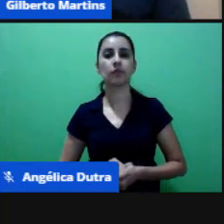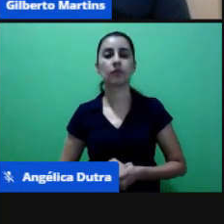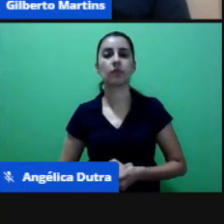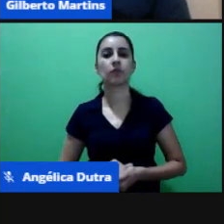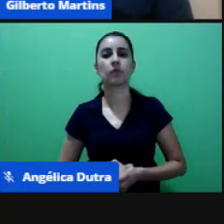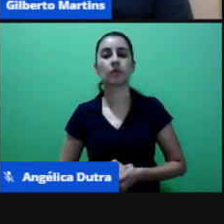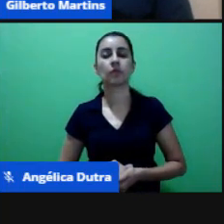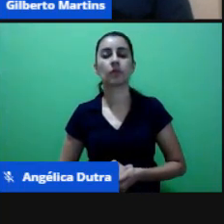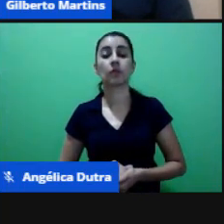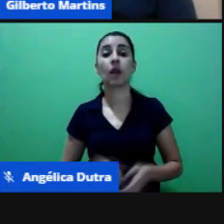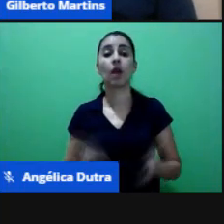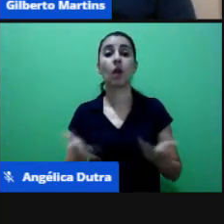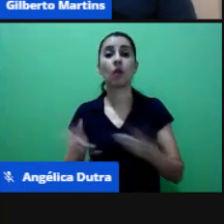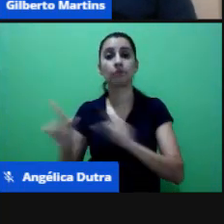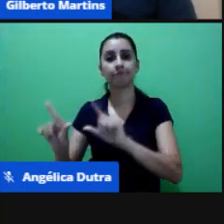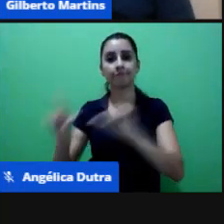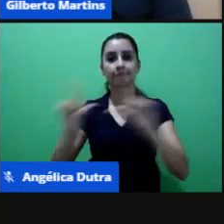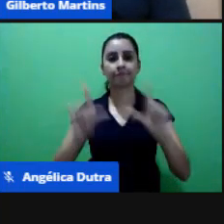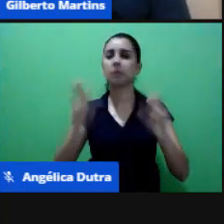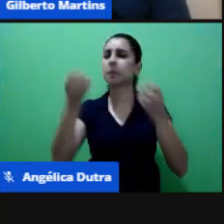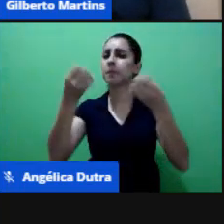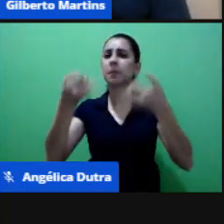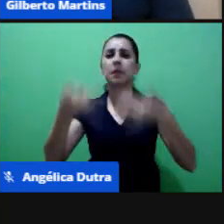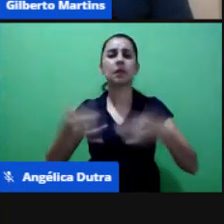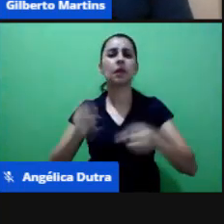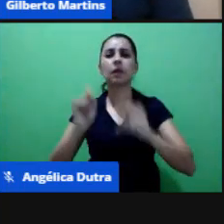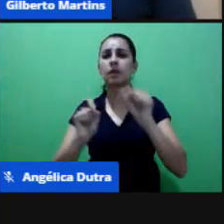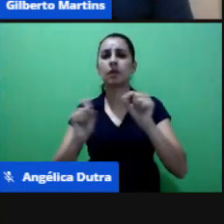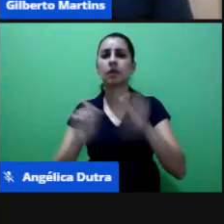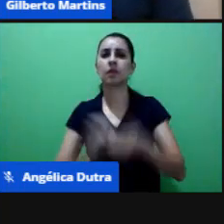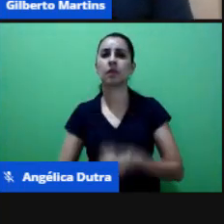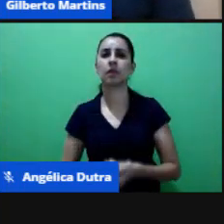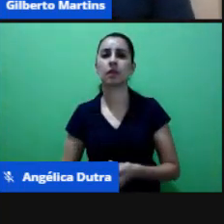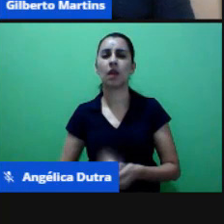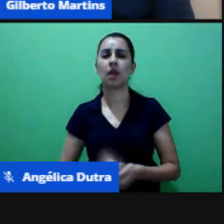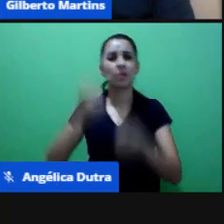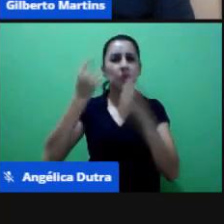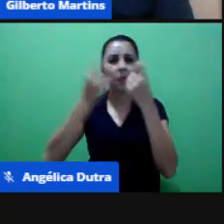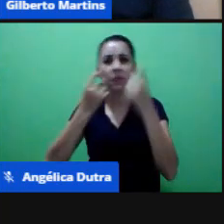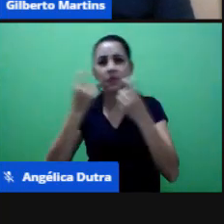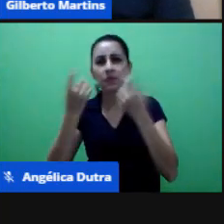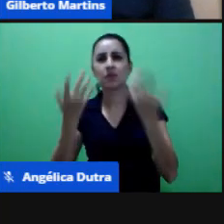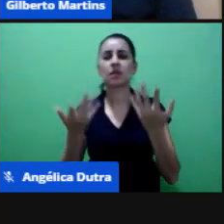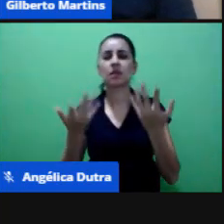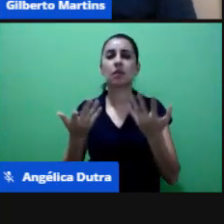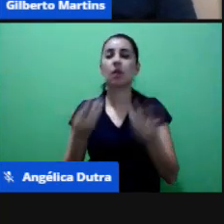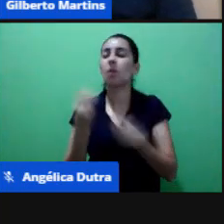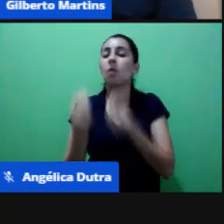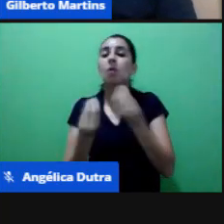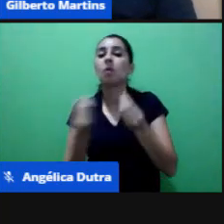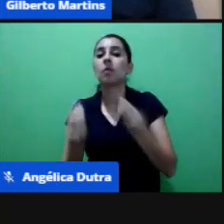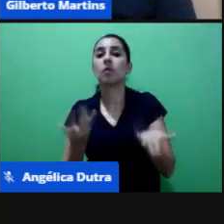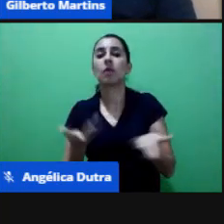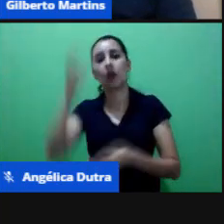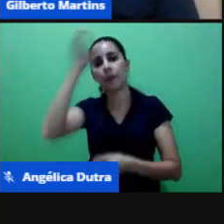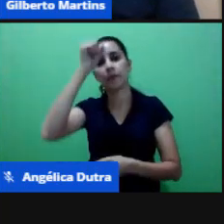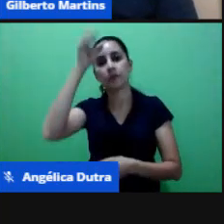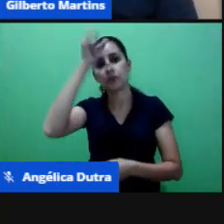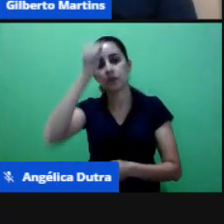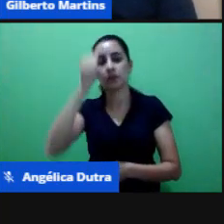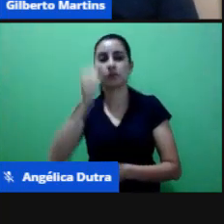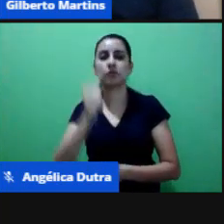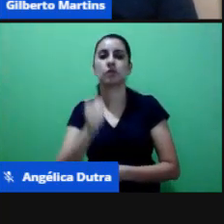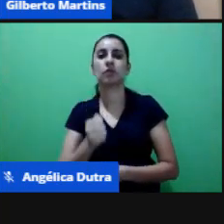Agora, pessoal, nós estaremos falando das expectativas de aprendizagem de cada componente curricular que